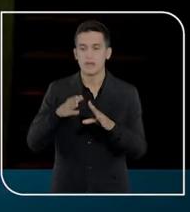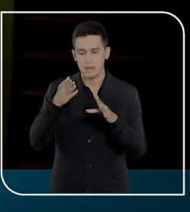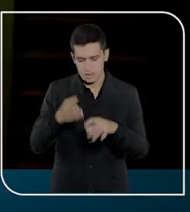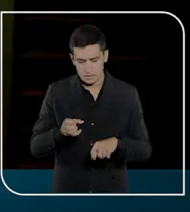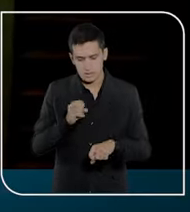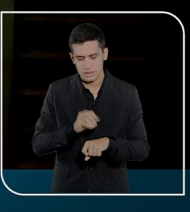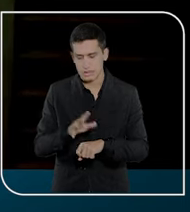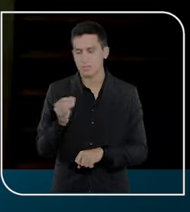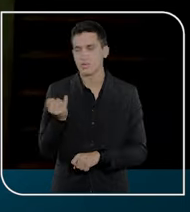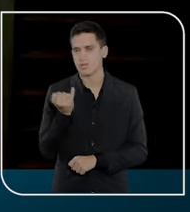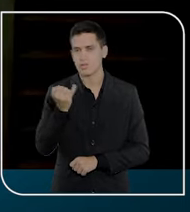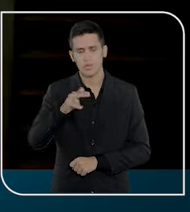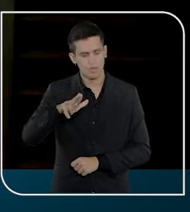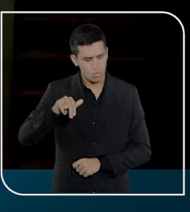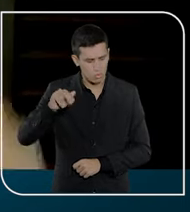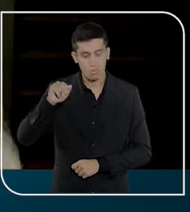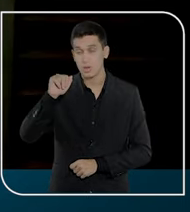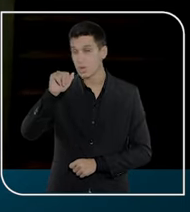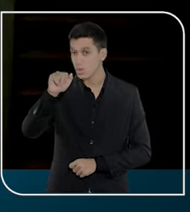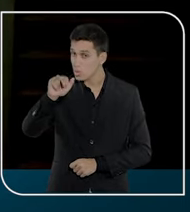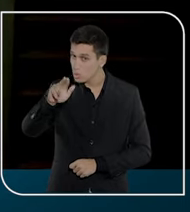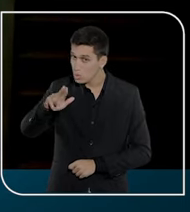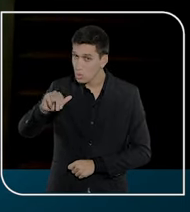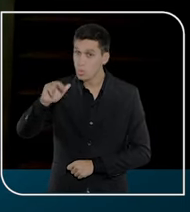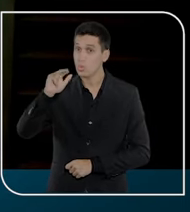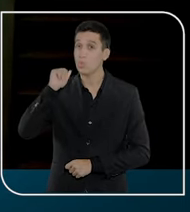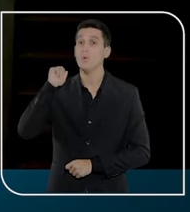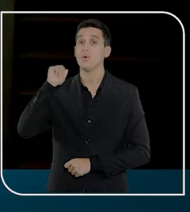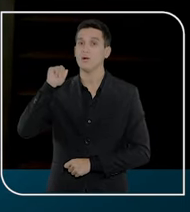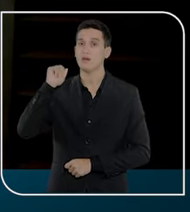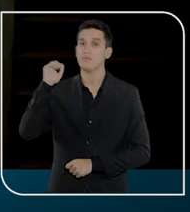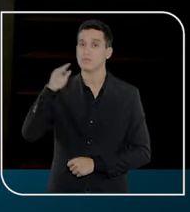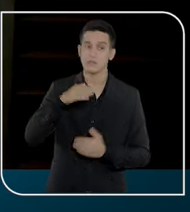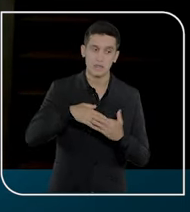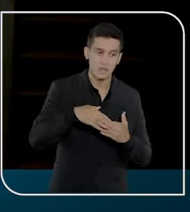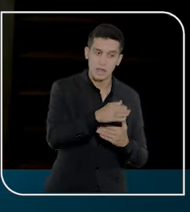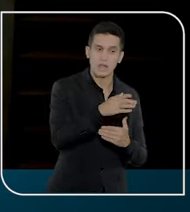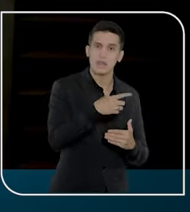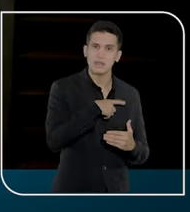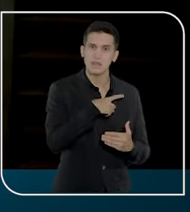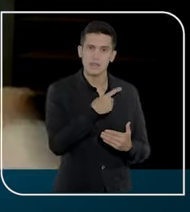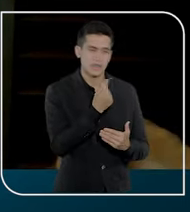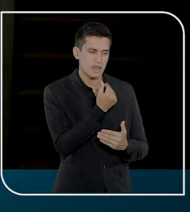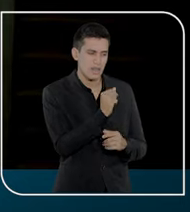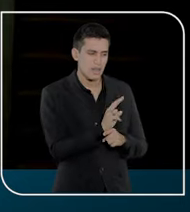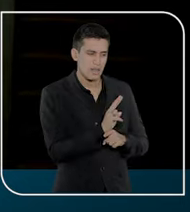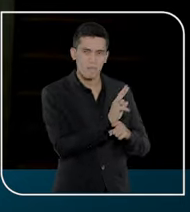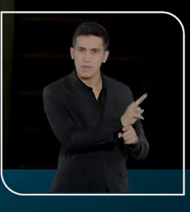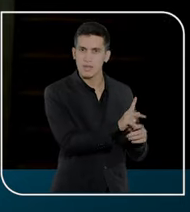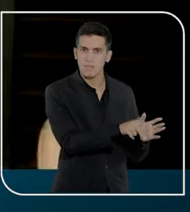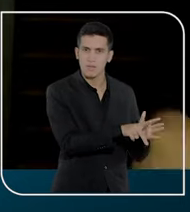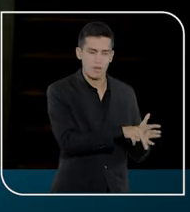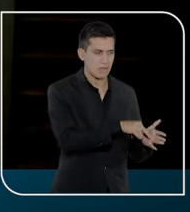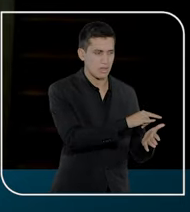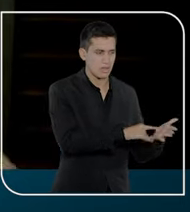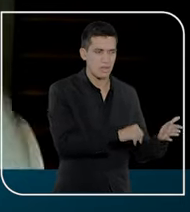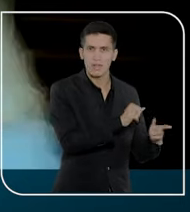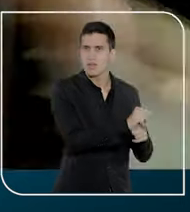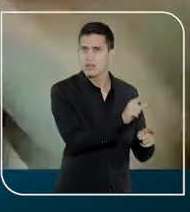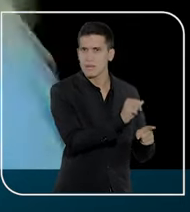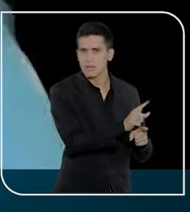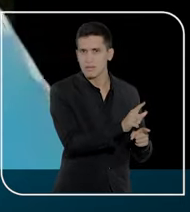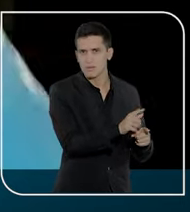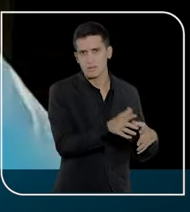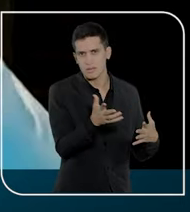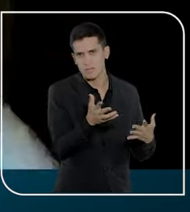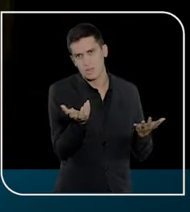Nunca, nunca na sua vida seja fiador num contrato de locação. Você quer ajudar alguém? Você ajuda. Você paga